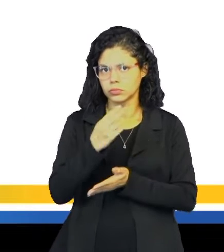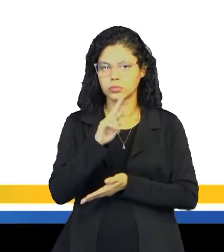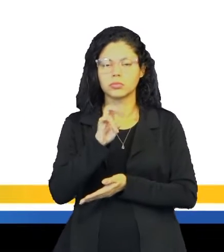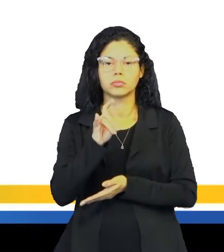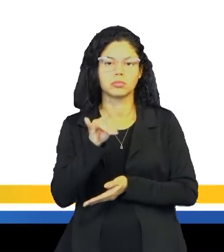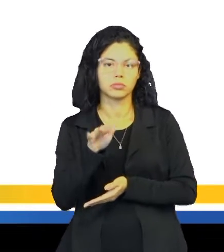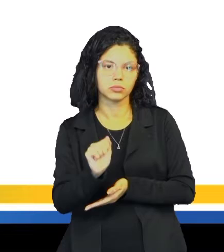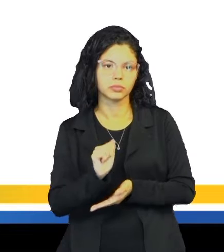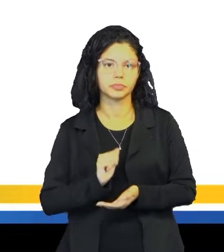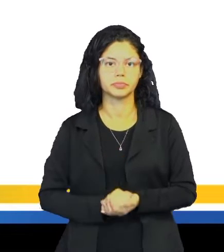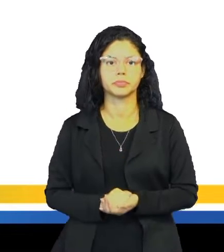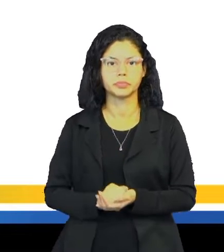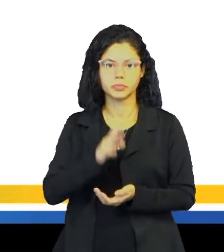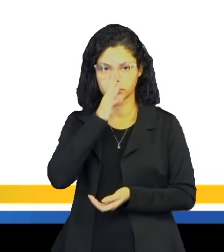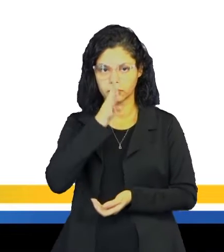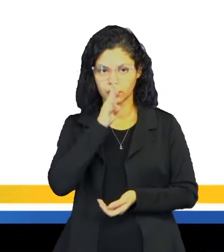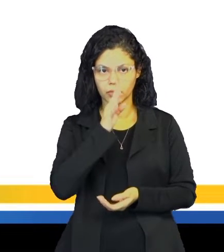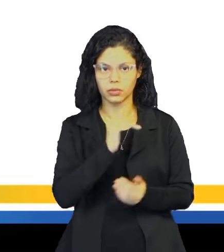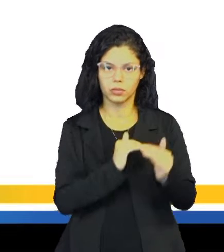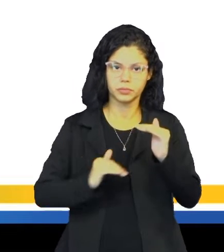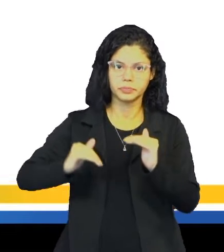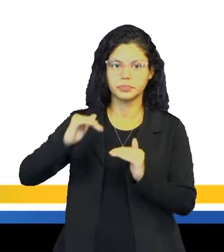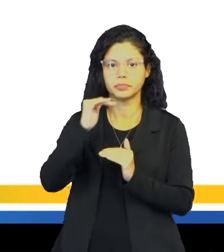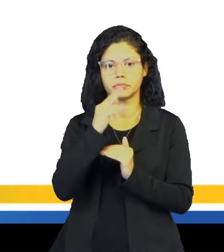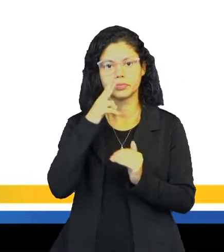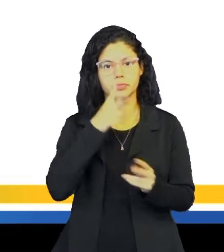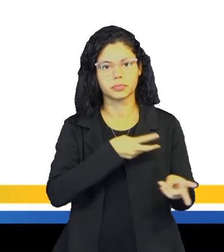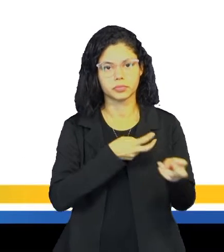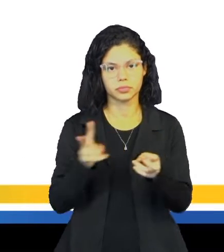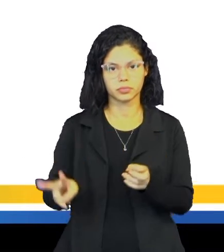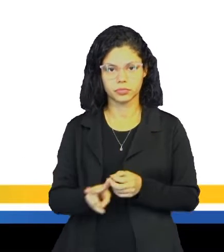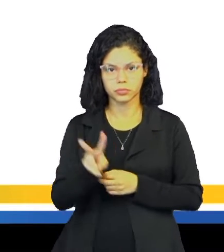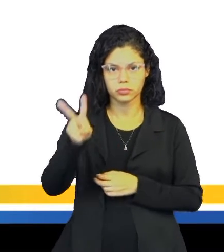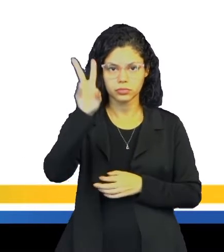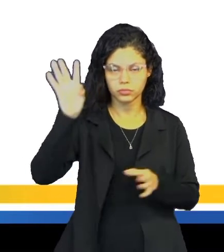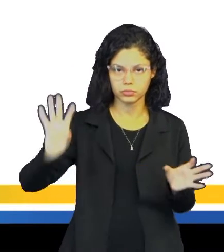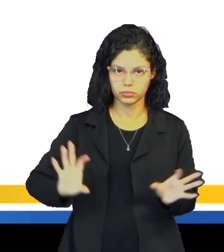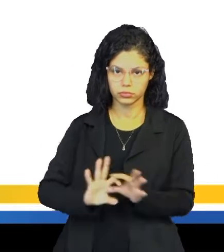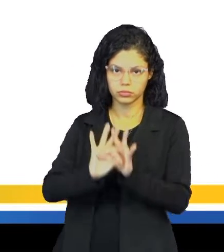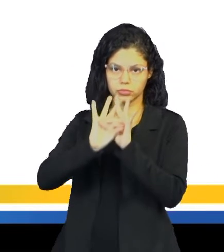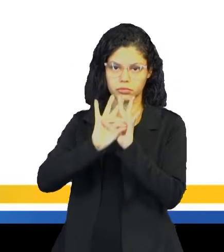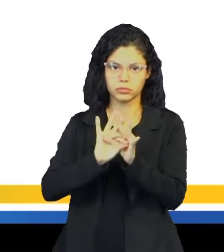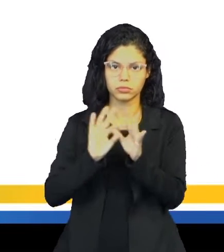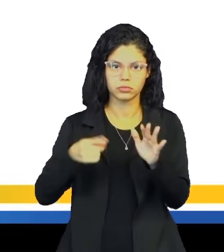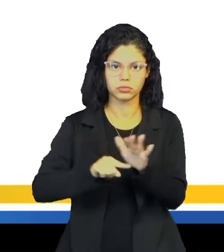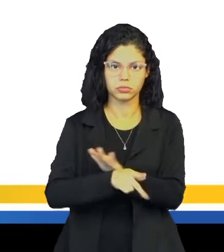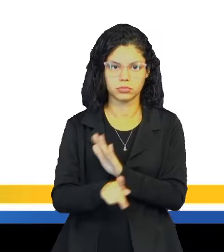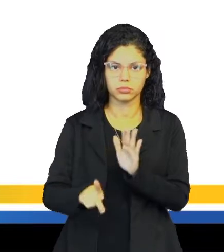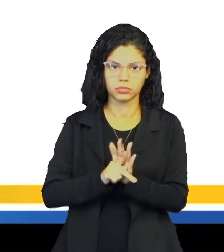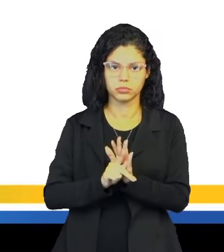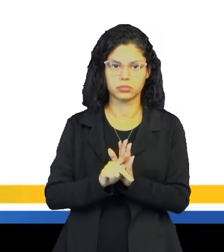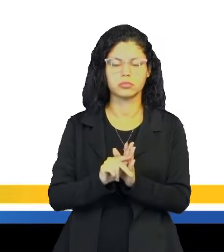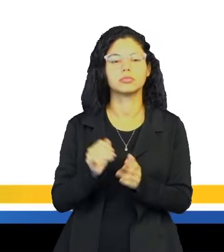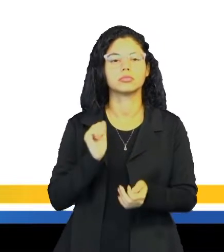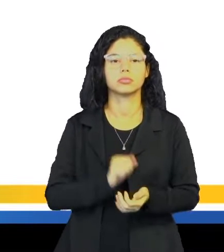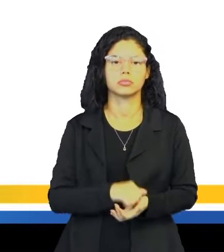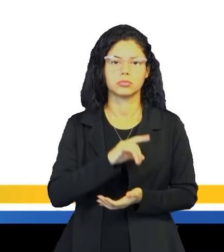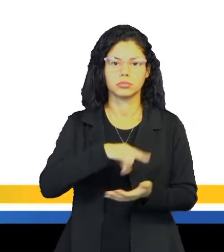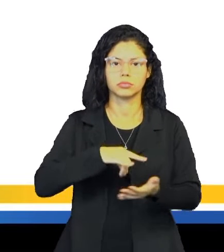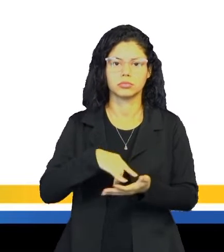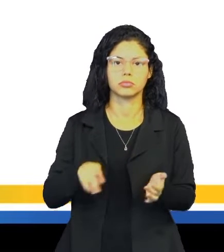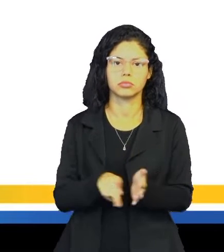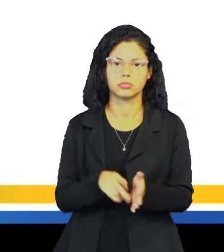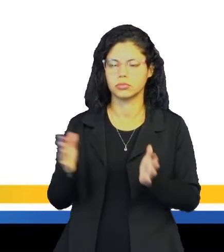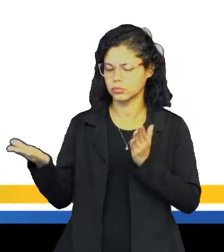uma cópia. Essa crítica subjetiva verifica o valor intrínseco, interno de um documento. É um trabalho